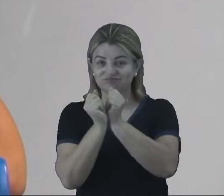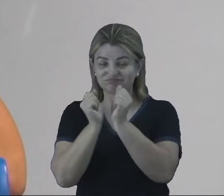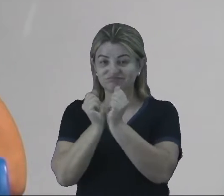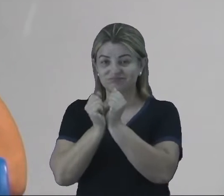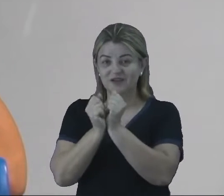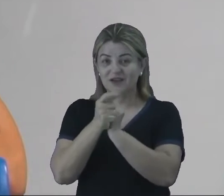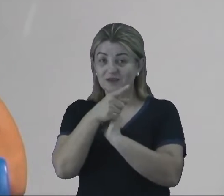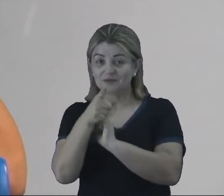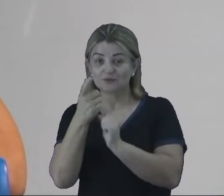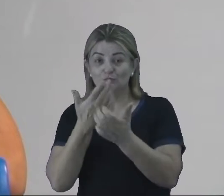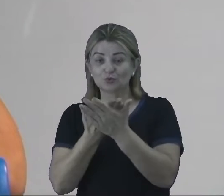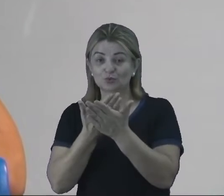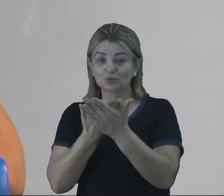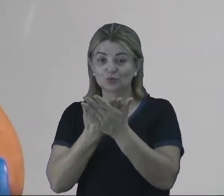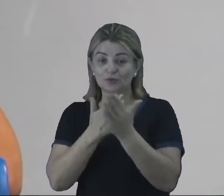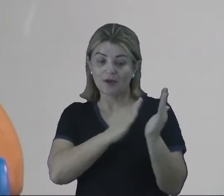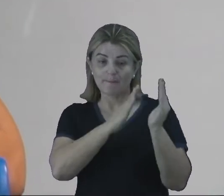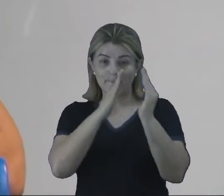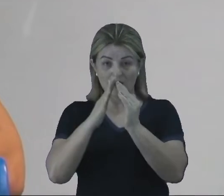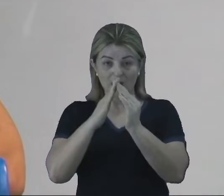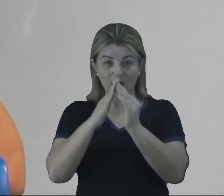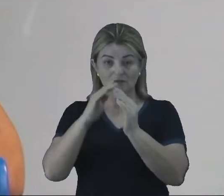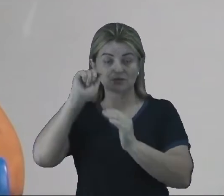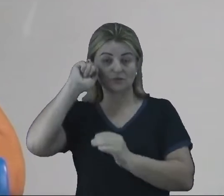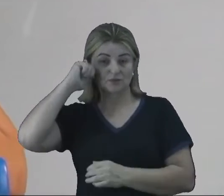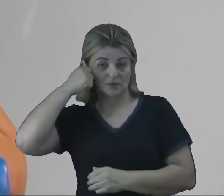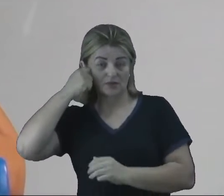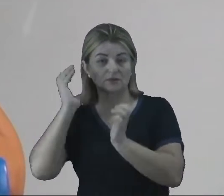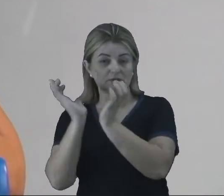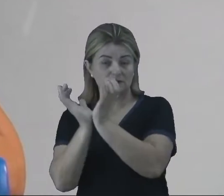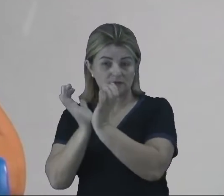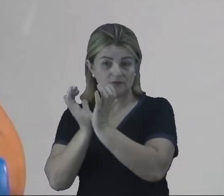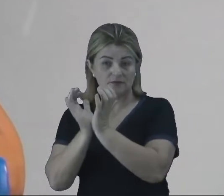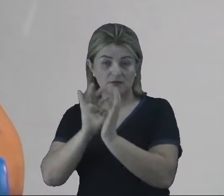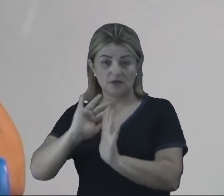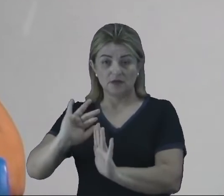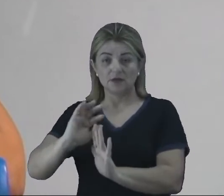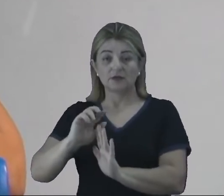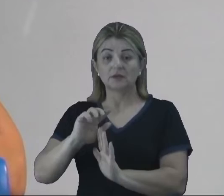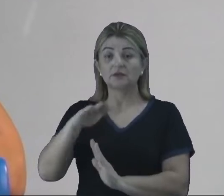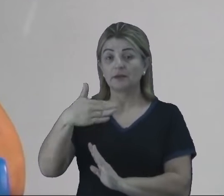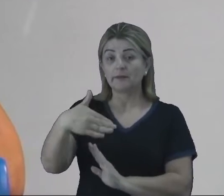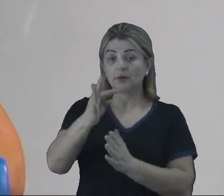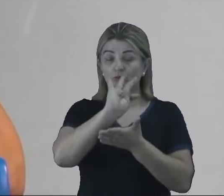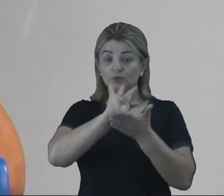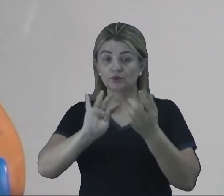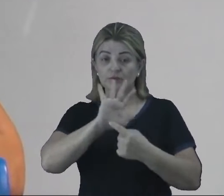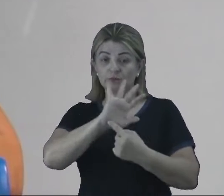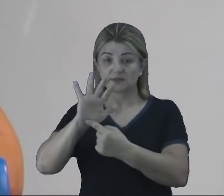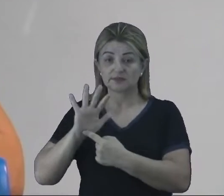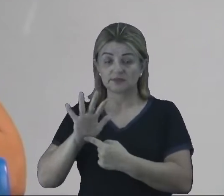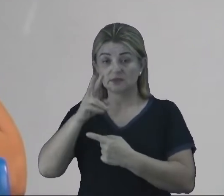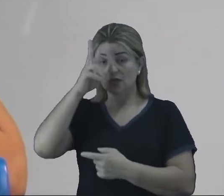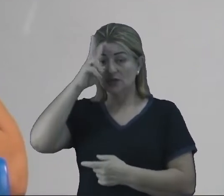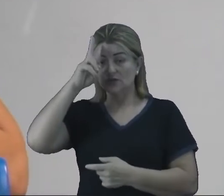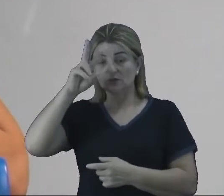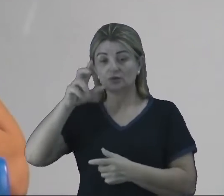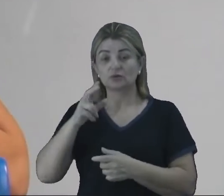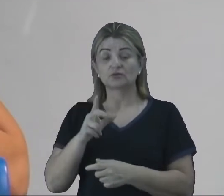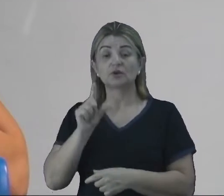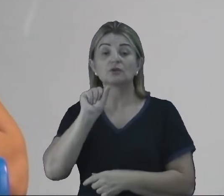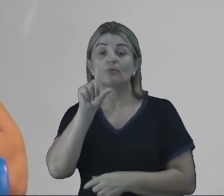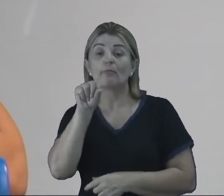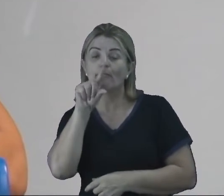da irreversibilidade da morte, a morte é irreversível, de fato há uma angústia, mas em